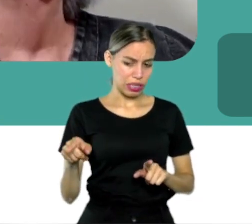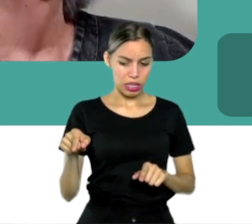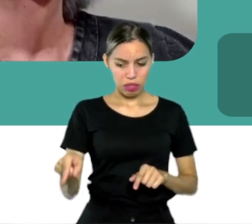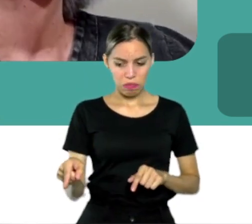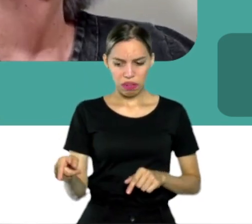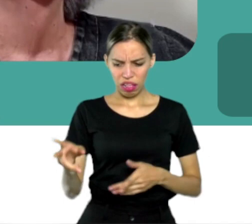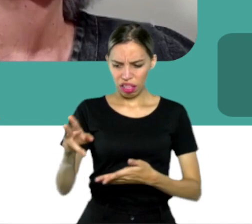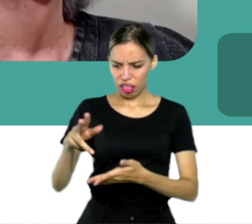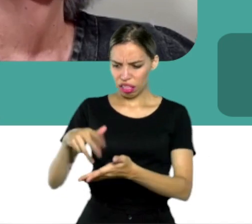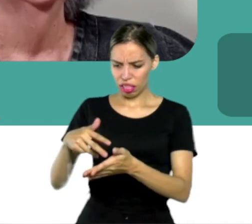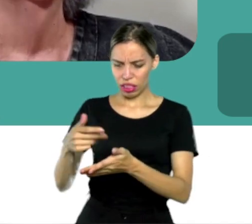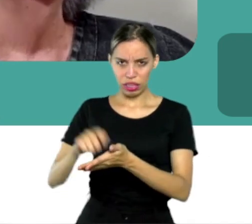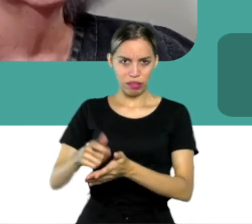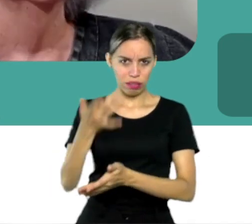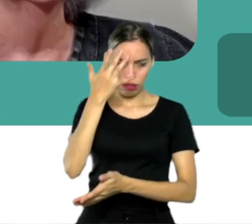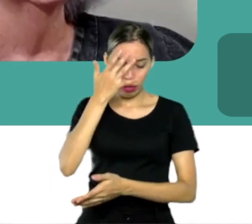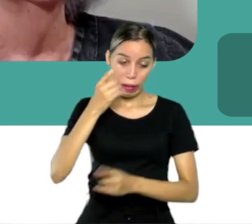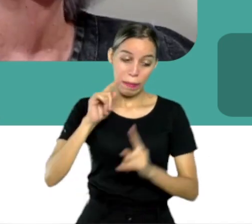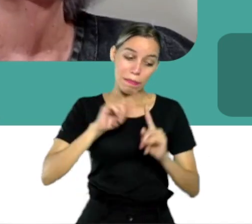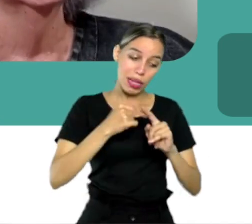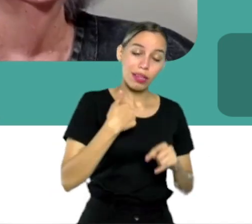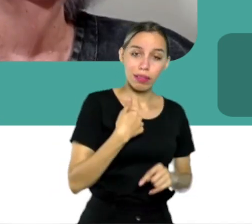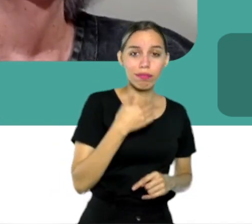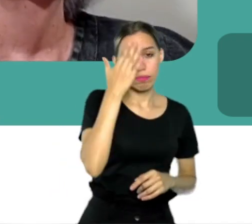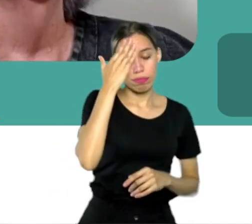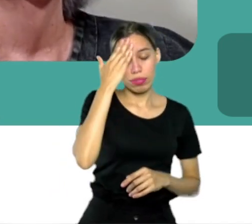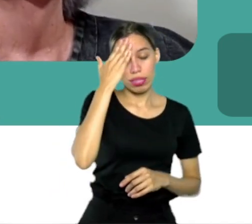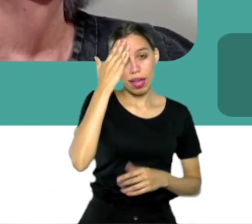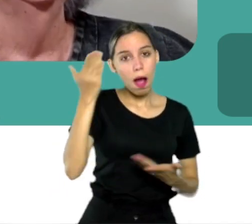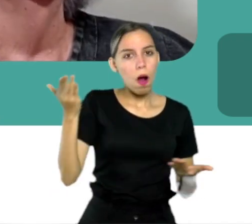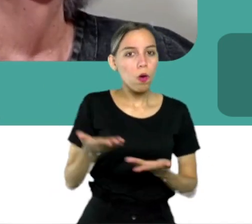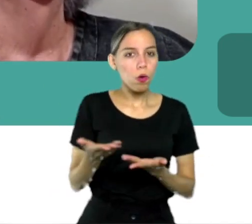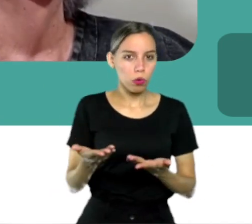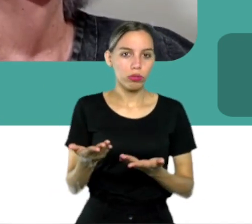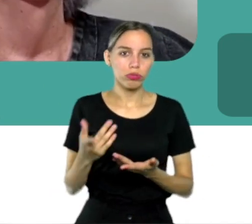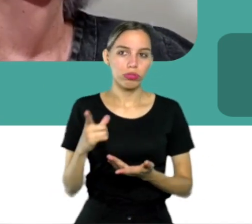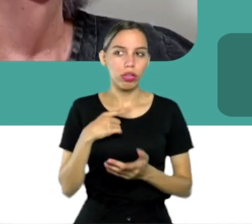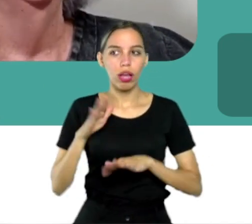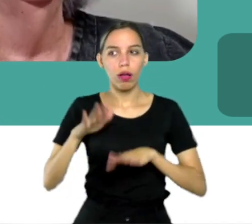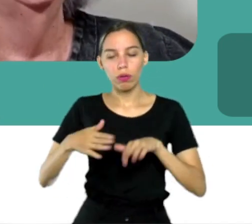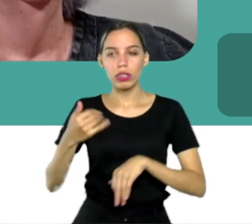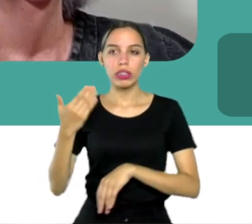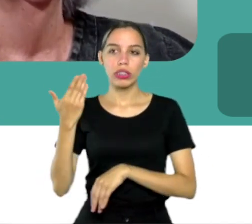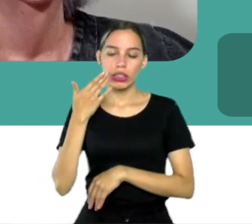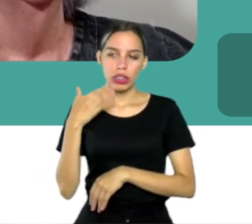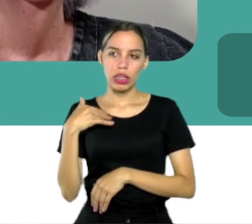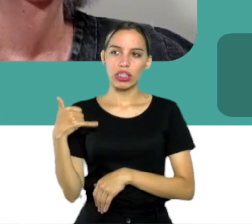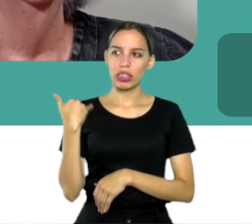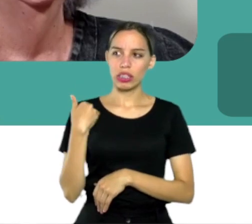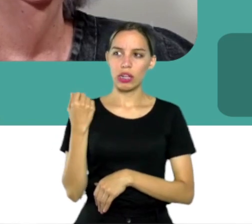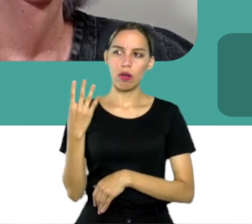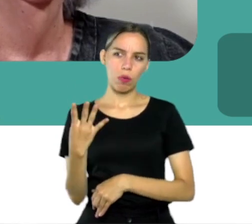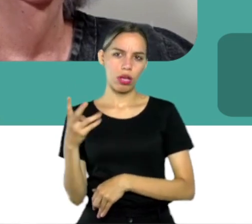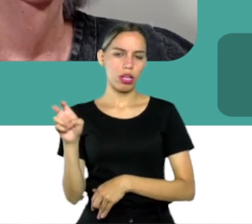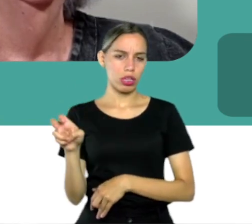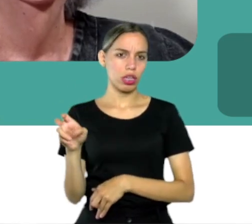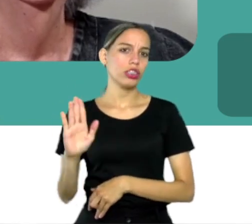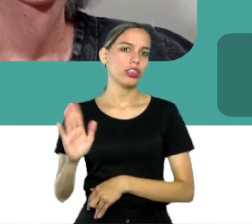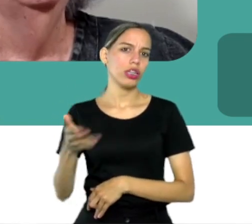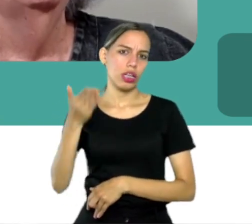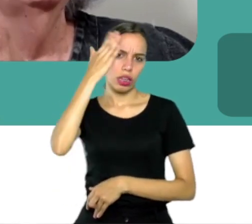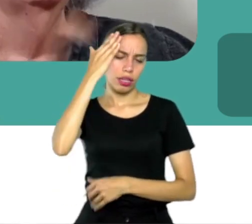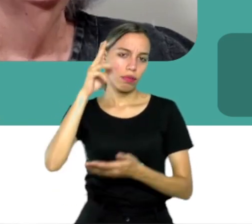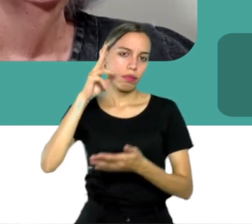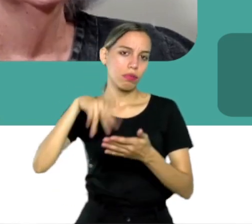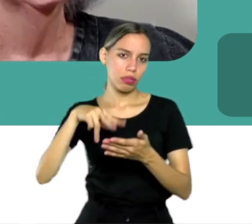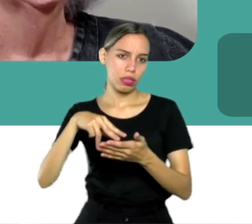mais difícil mesmo. Algumas pessoas fizeram isso, mas não era muito frequente, não. Né? Eu